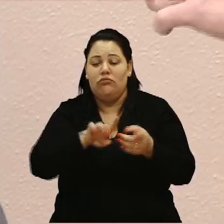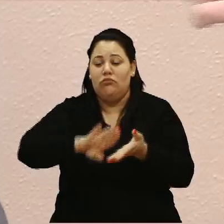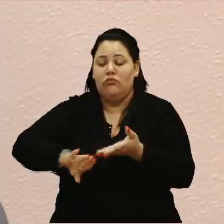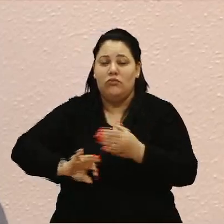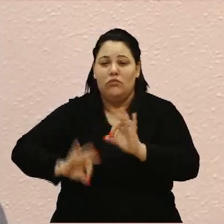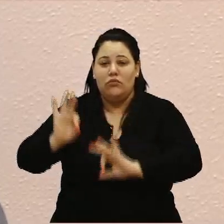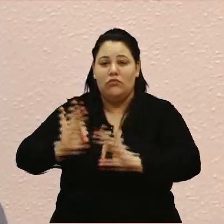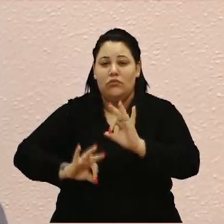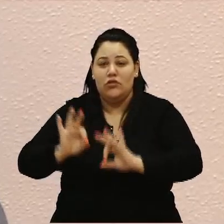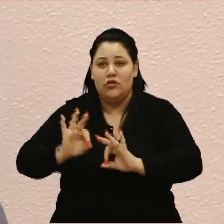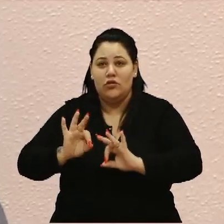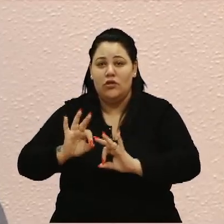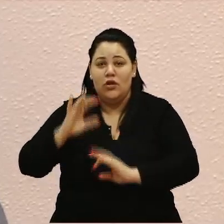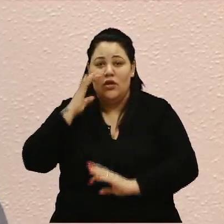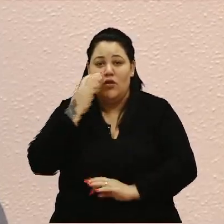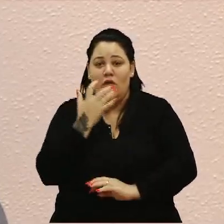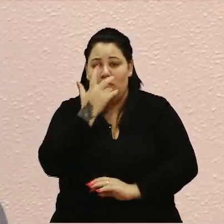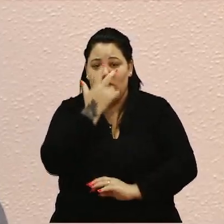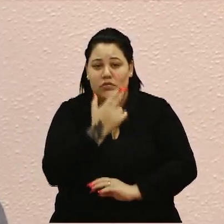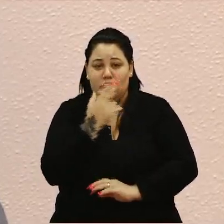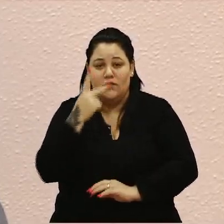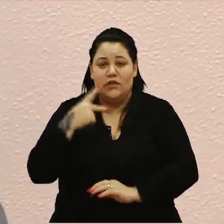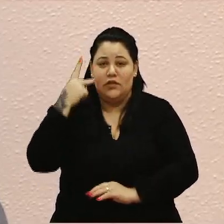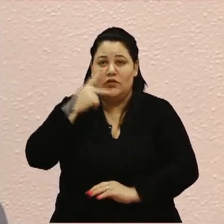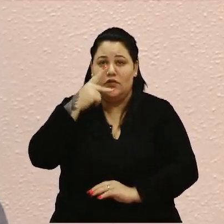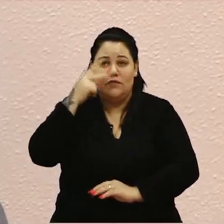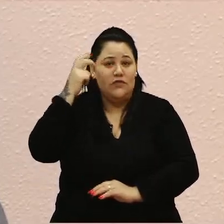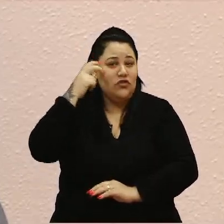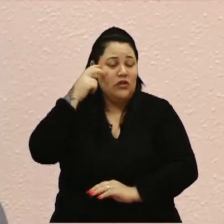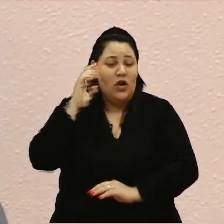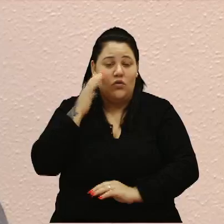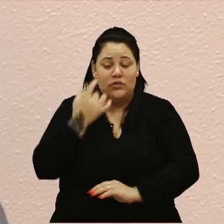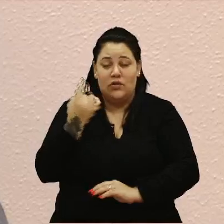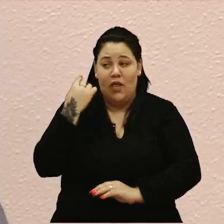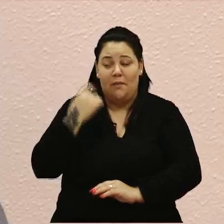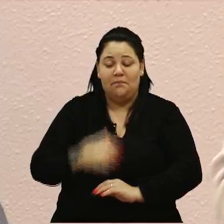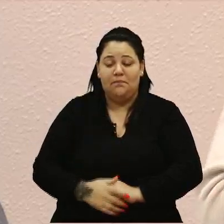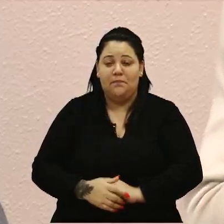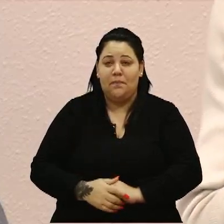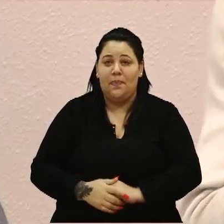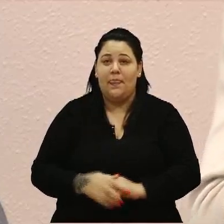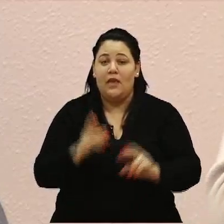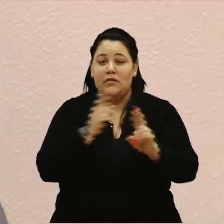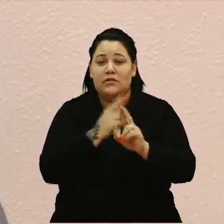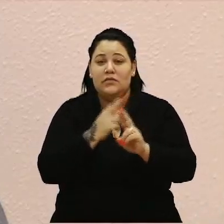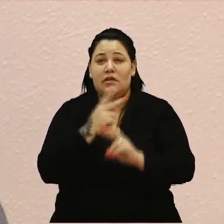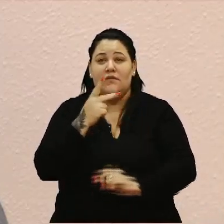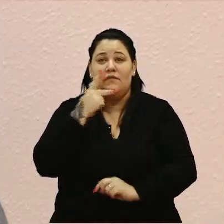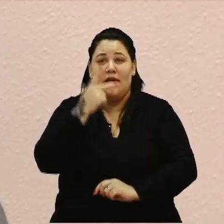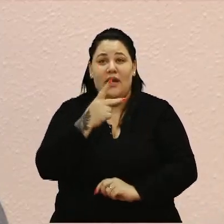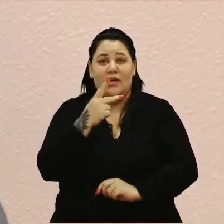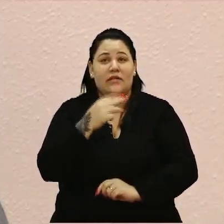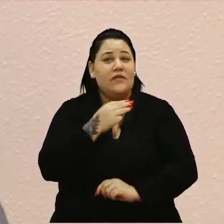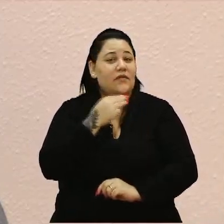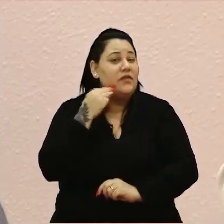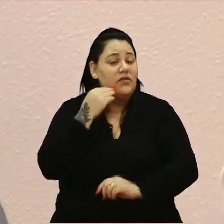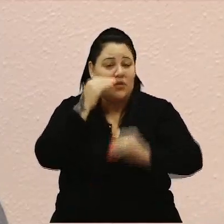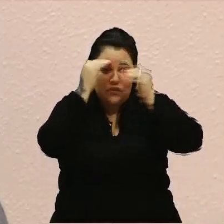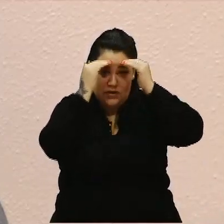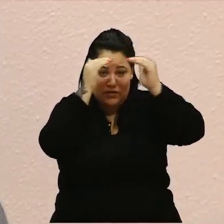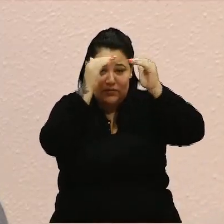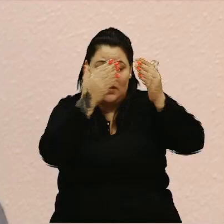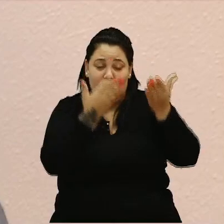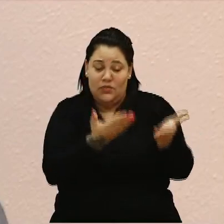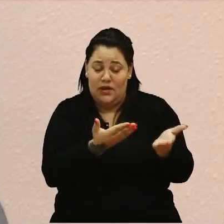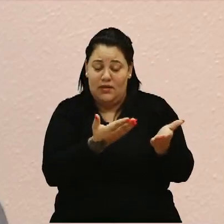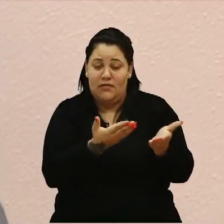como aconteceu com o vereador Fantinel há um tempo atrás. Em relação à fala da vereadora Marisol Santos, também tenho respeito por ela, presidir esta